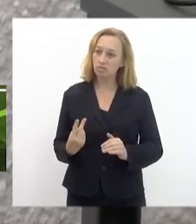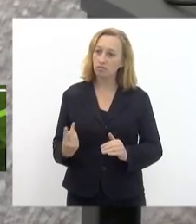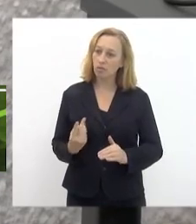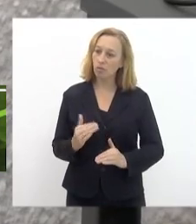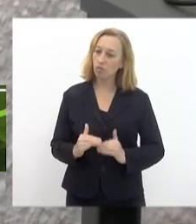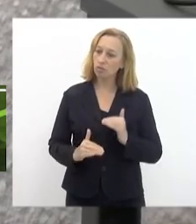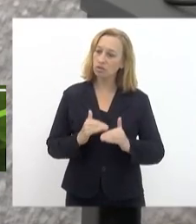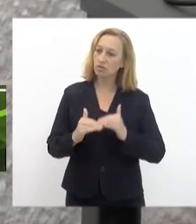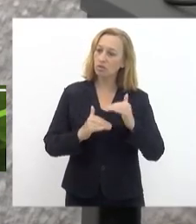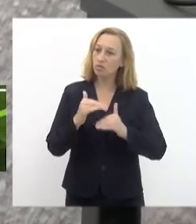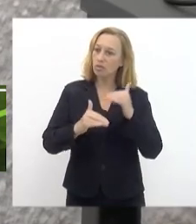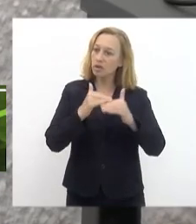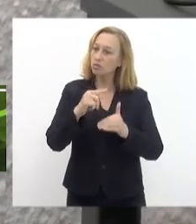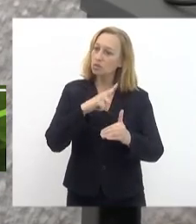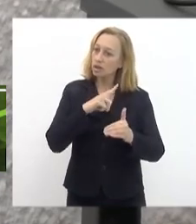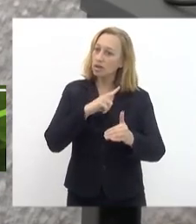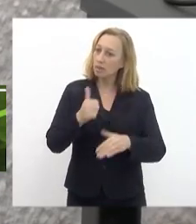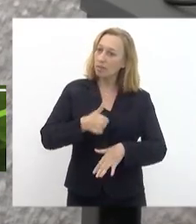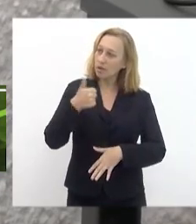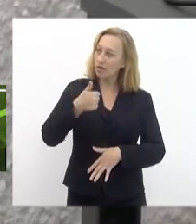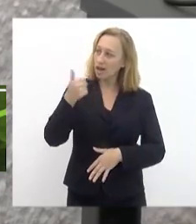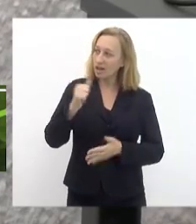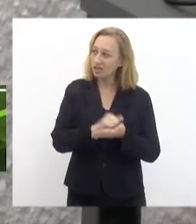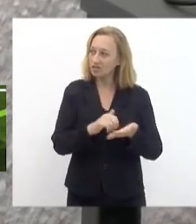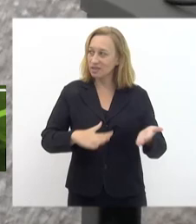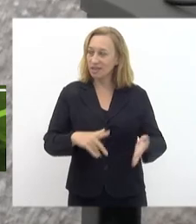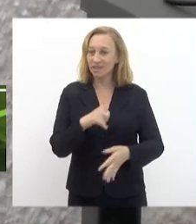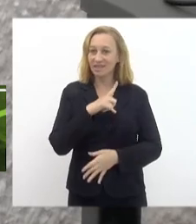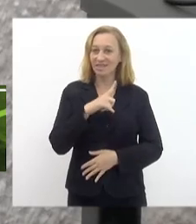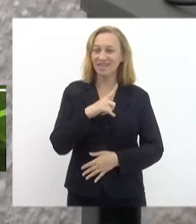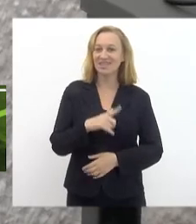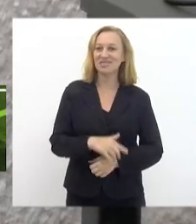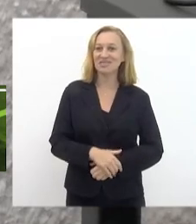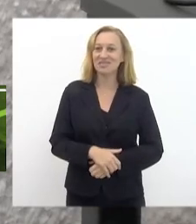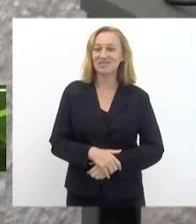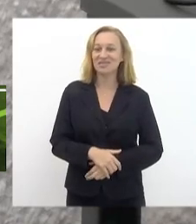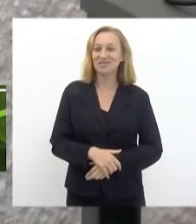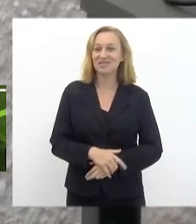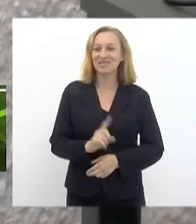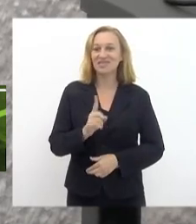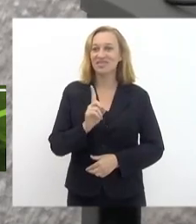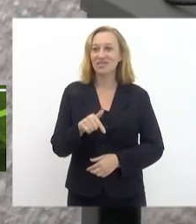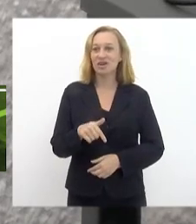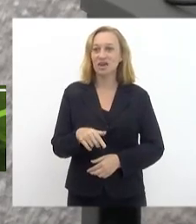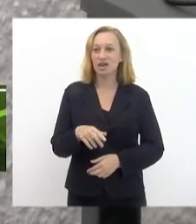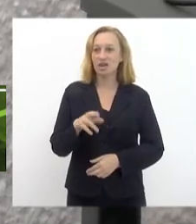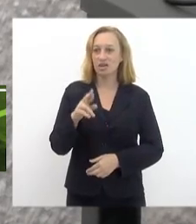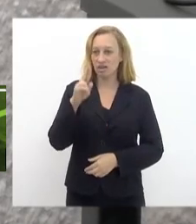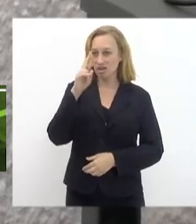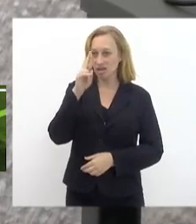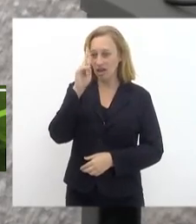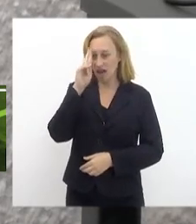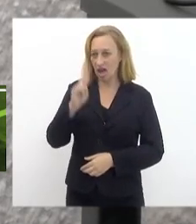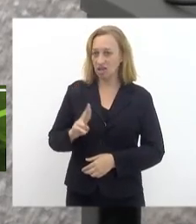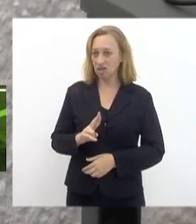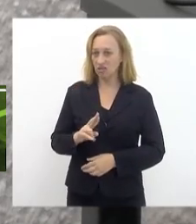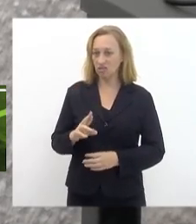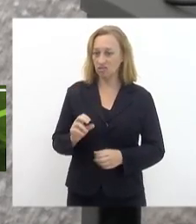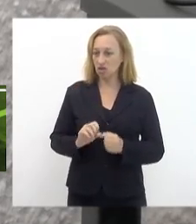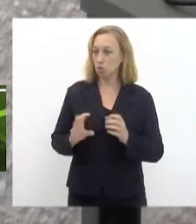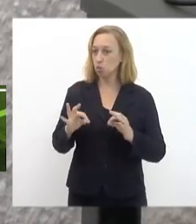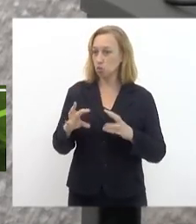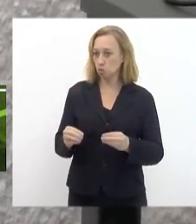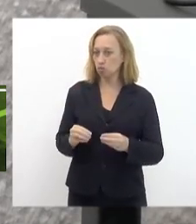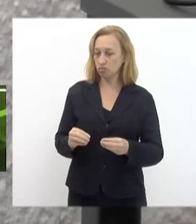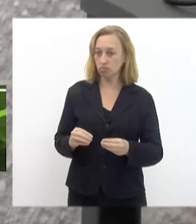agregar a melhorar ainda atividade que a gente tem que não é a gente aqui não é dono da razão e nem Estamos fazendo tudo que tem que ser